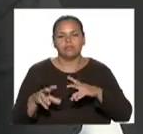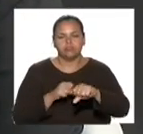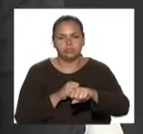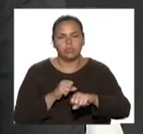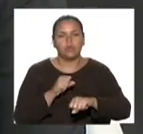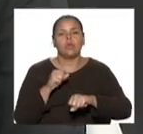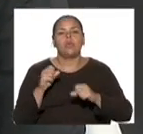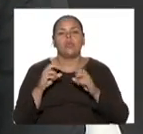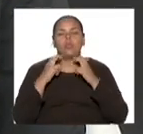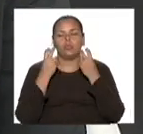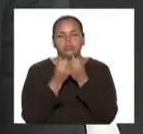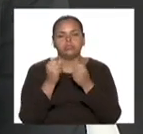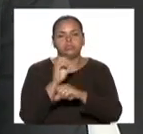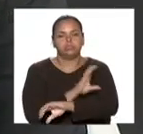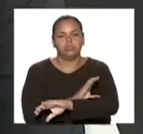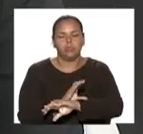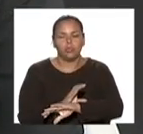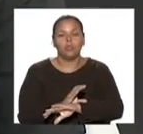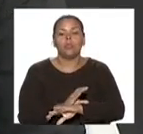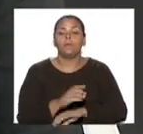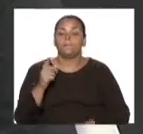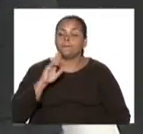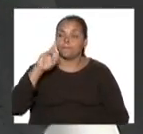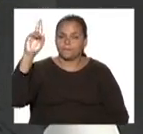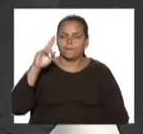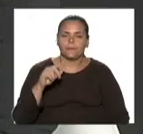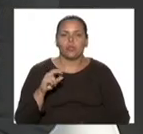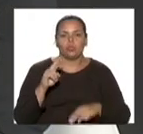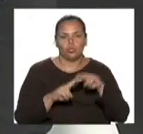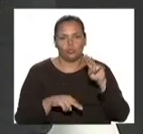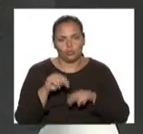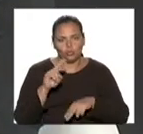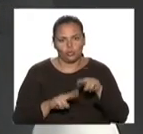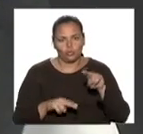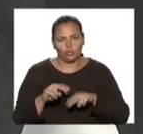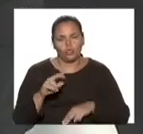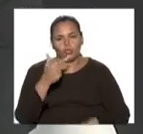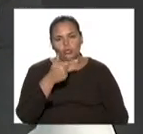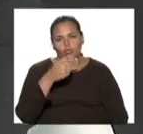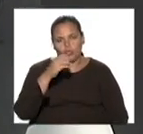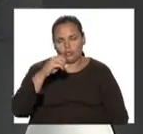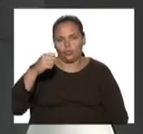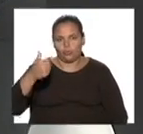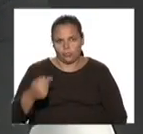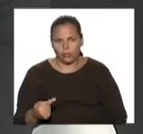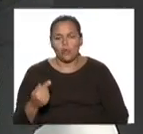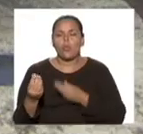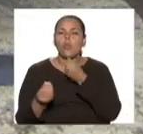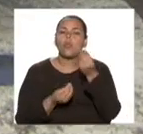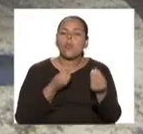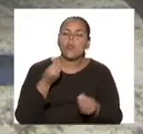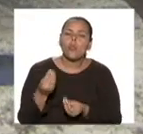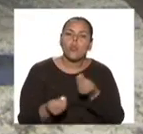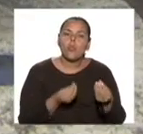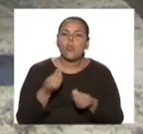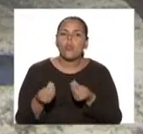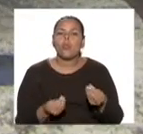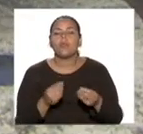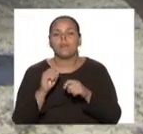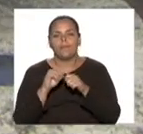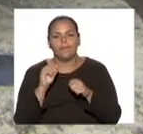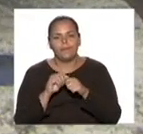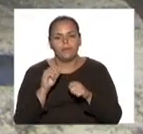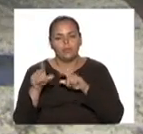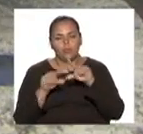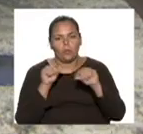pela Comissão de Cultura na gestão do senhor. E agora, em junho, vai ser a entrega de 2017. Como é que